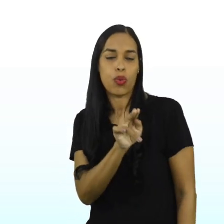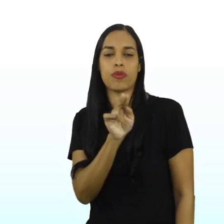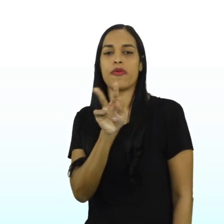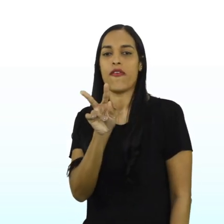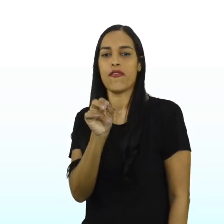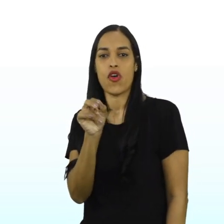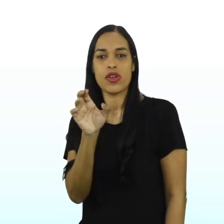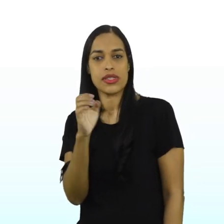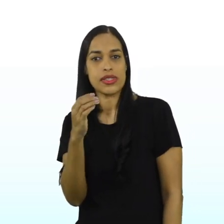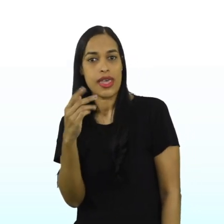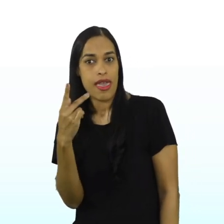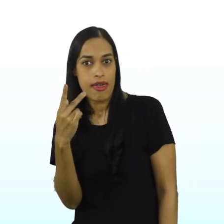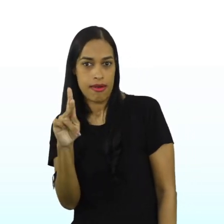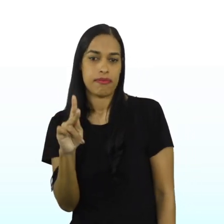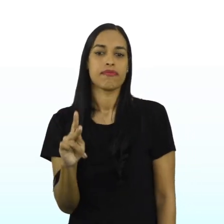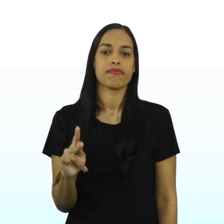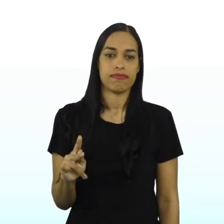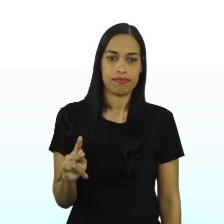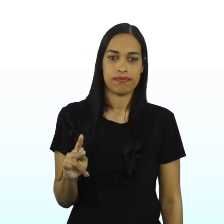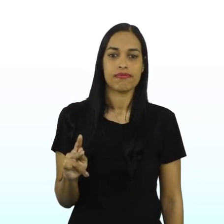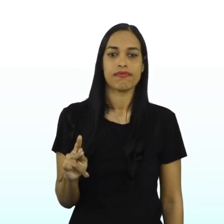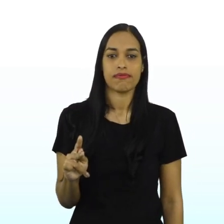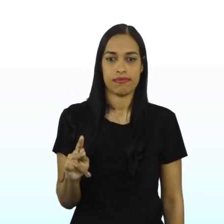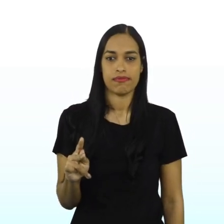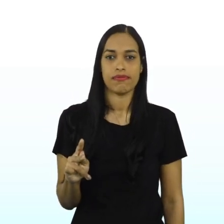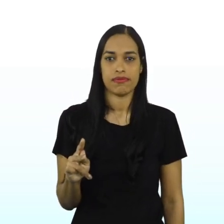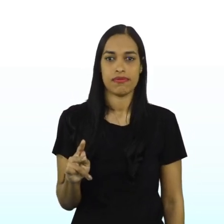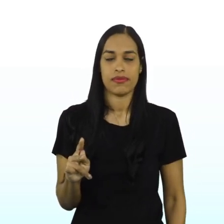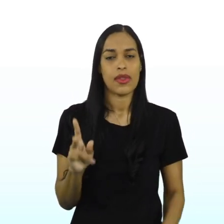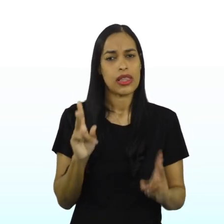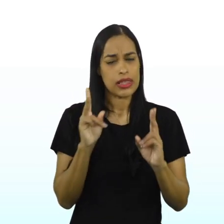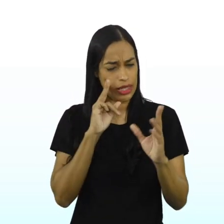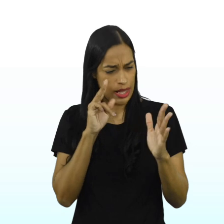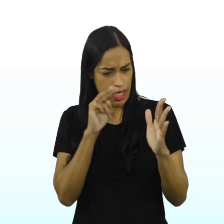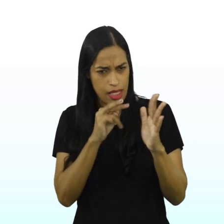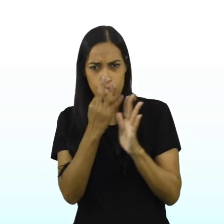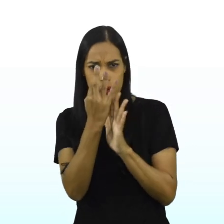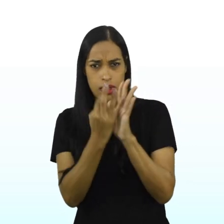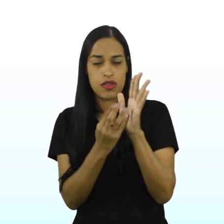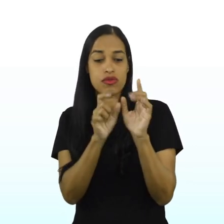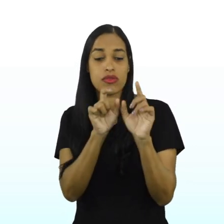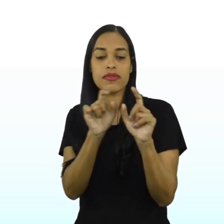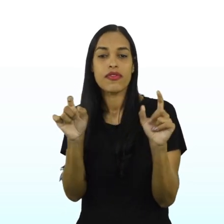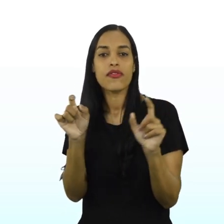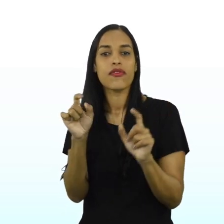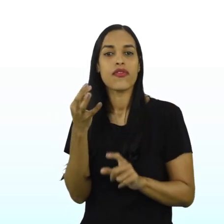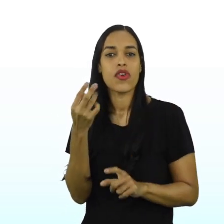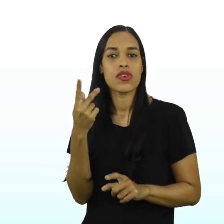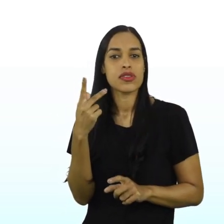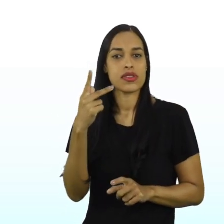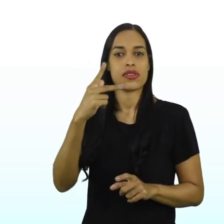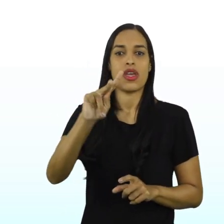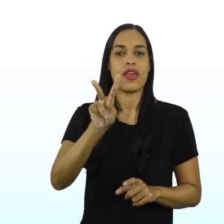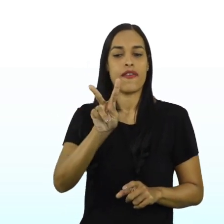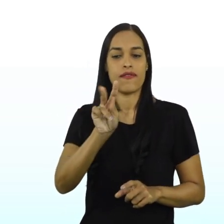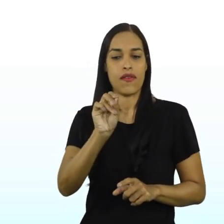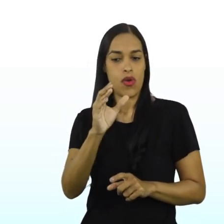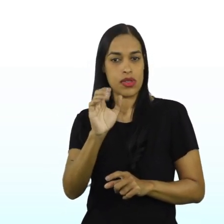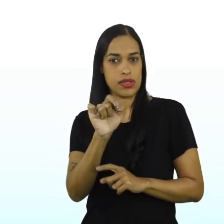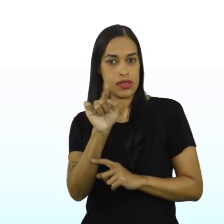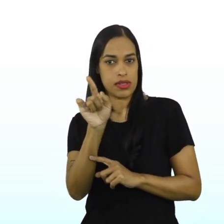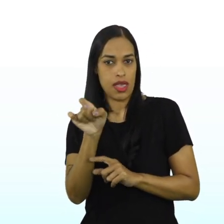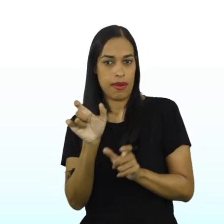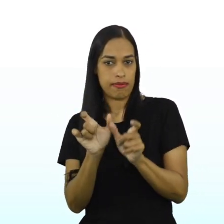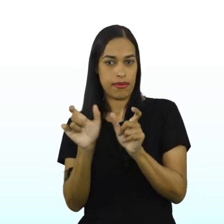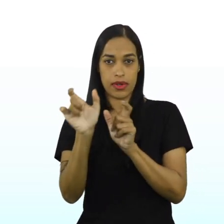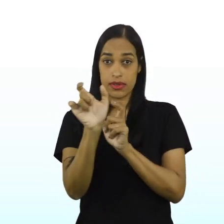pronome você. Destaca aí o você. Destaca aí. E observe o seguinte. O você,